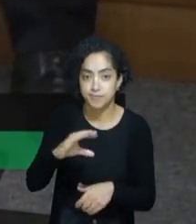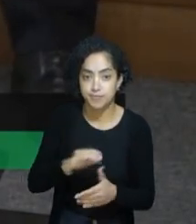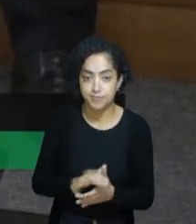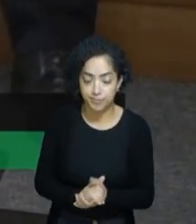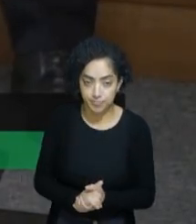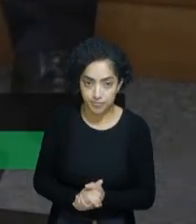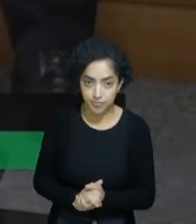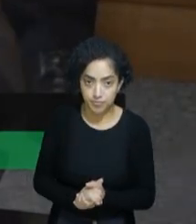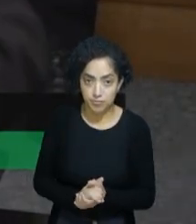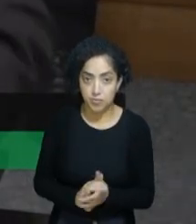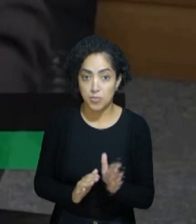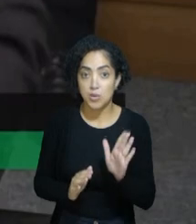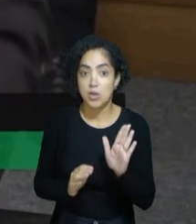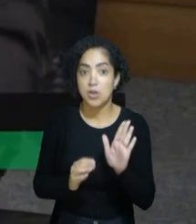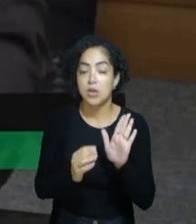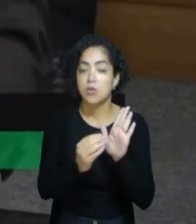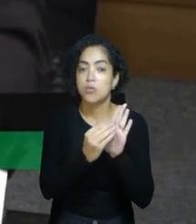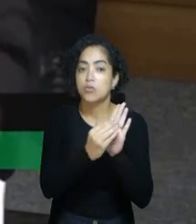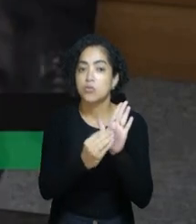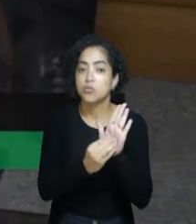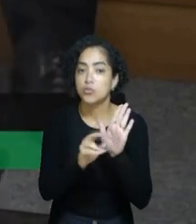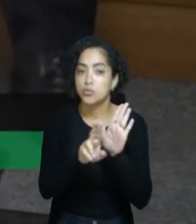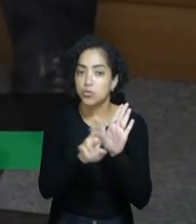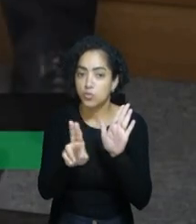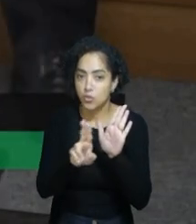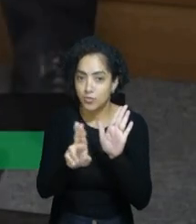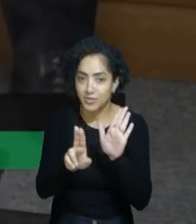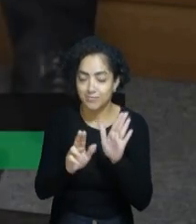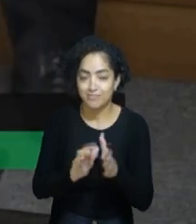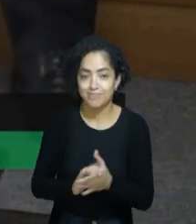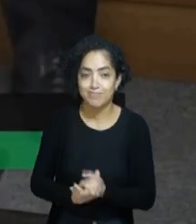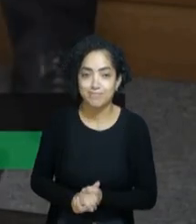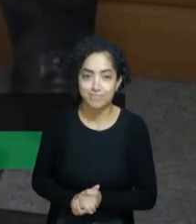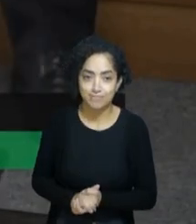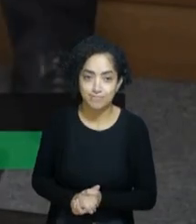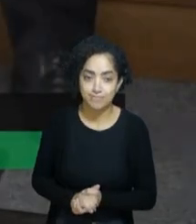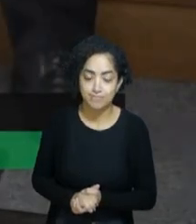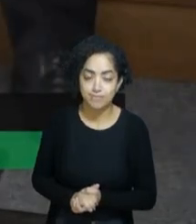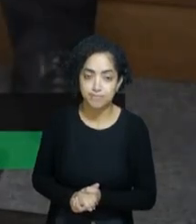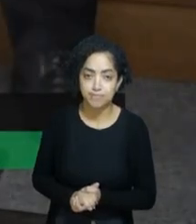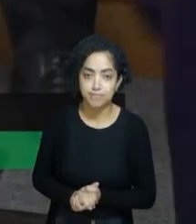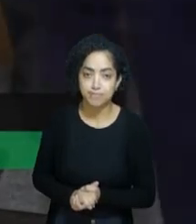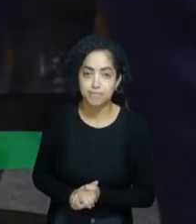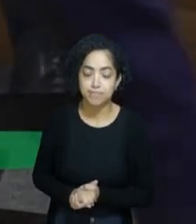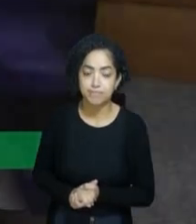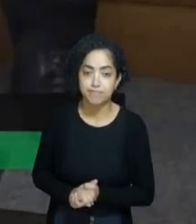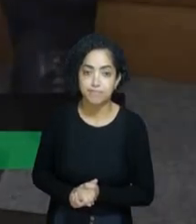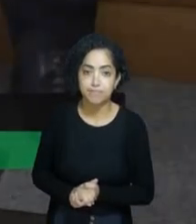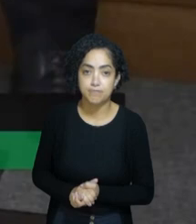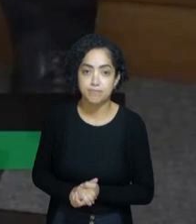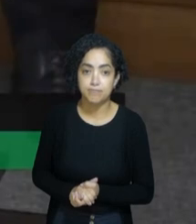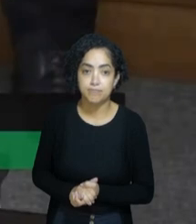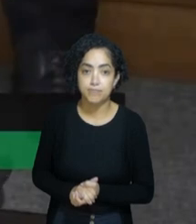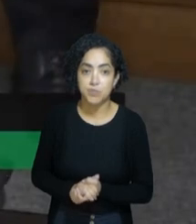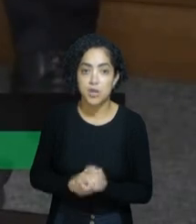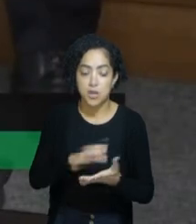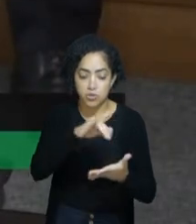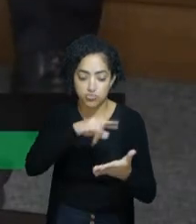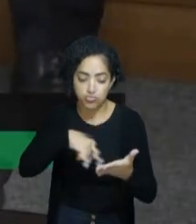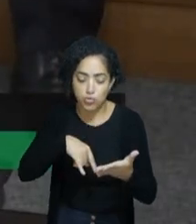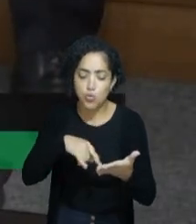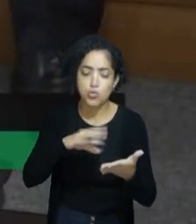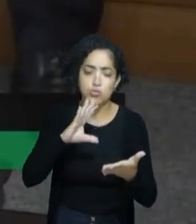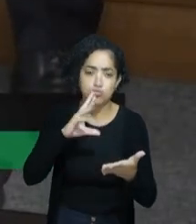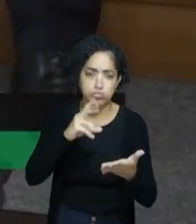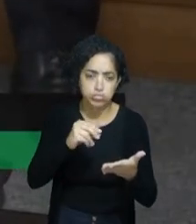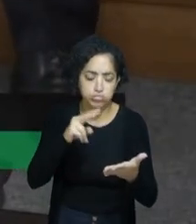fazer nele constar nele o nome de tal entidade eh brevemente olhamos toda a documentação